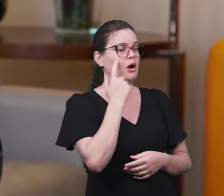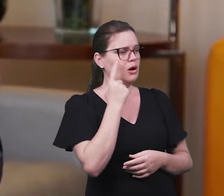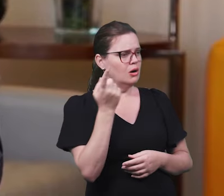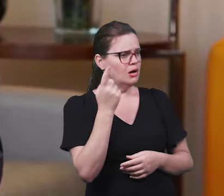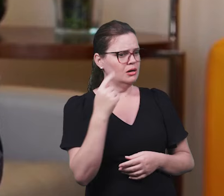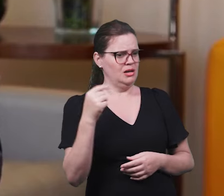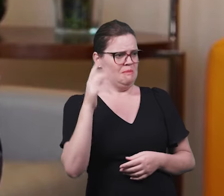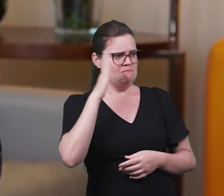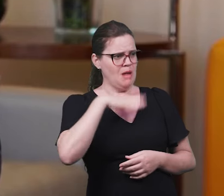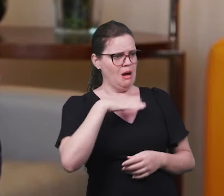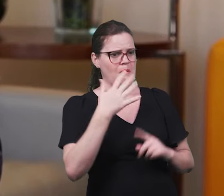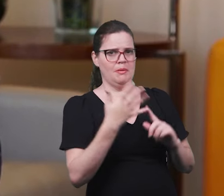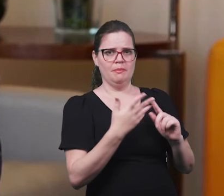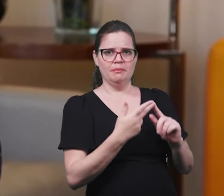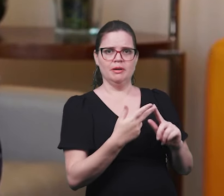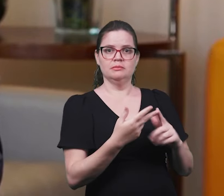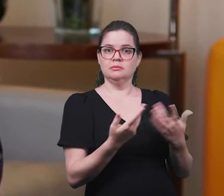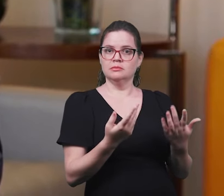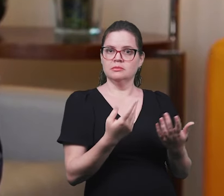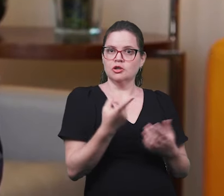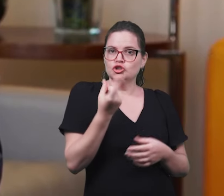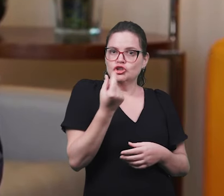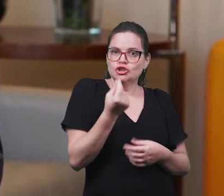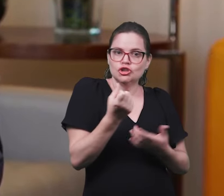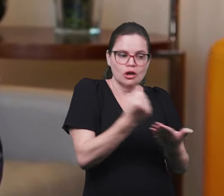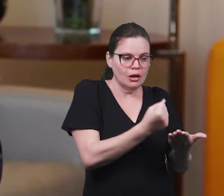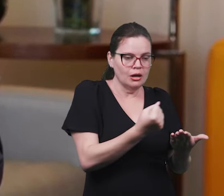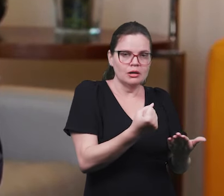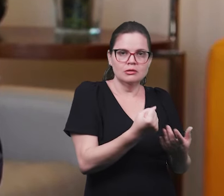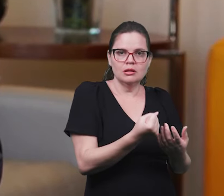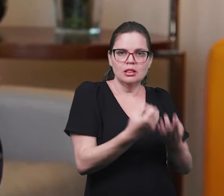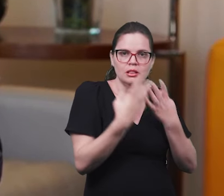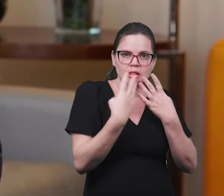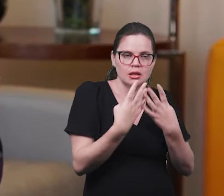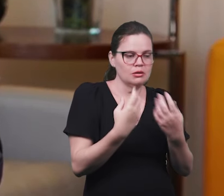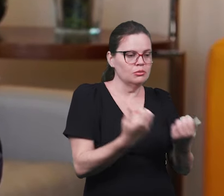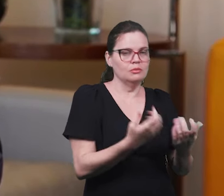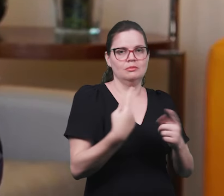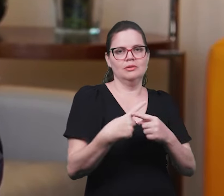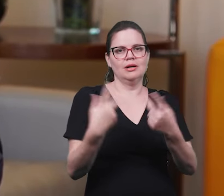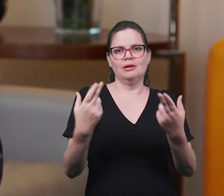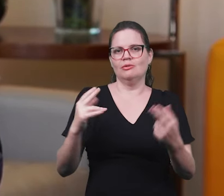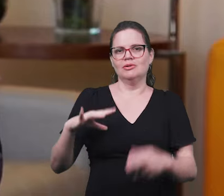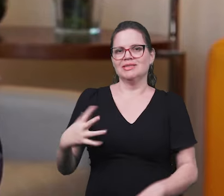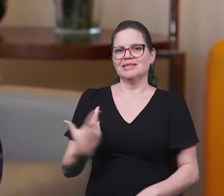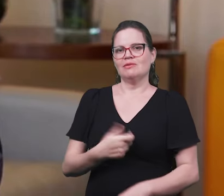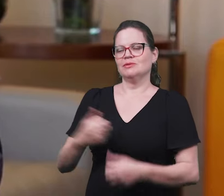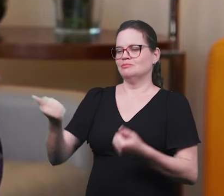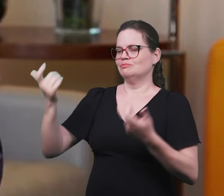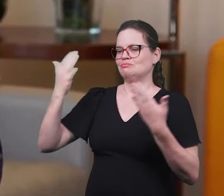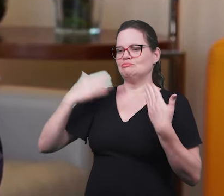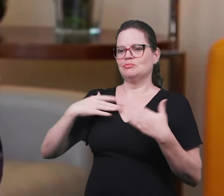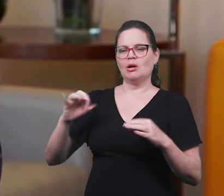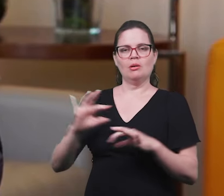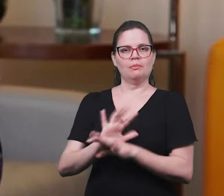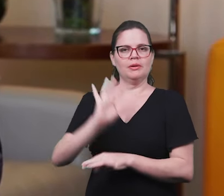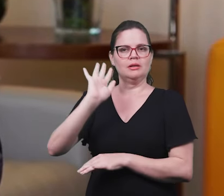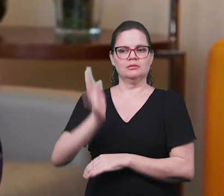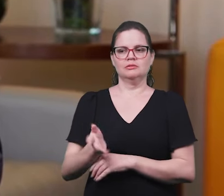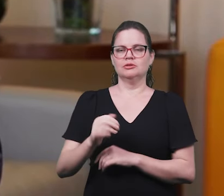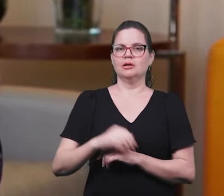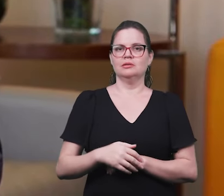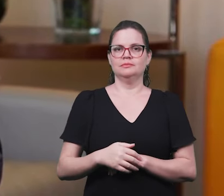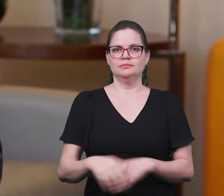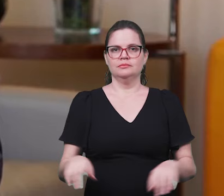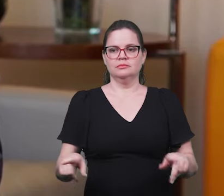fez, ou seja, eles tinham recebido tudo, até o dinheiro de volta, porque a salvação é sem preço. O preço já foi pago, né? Além de